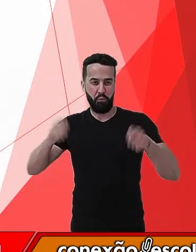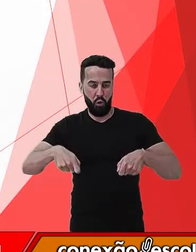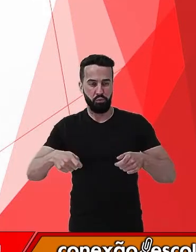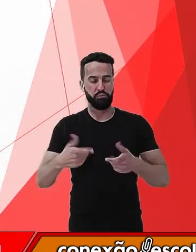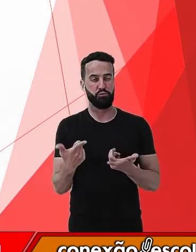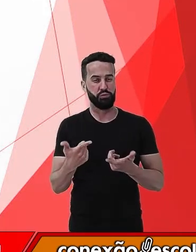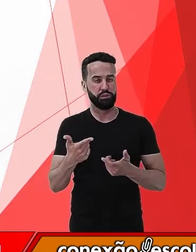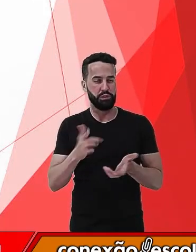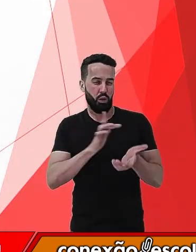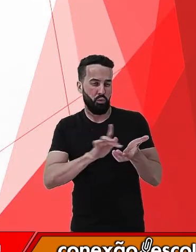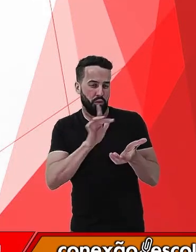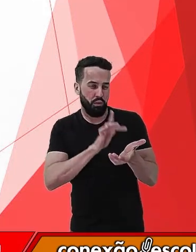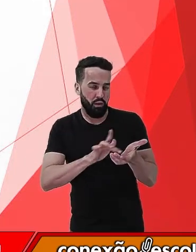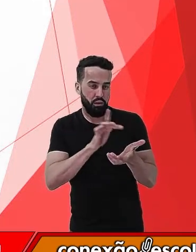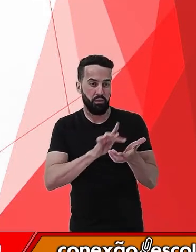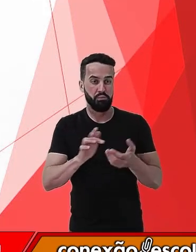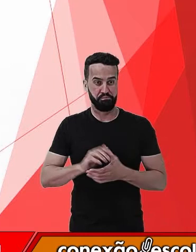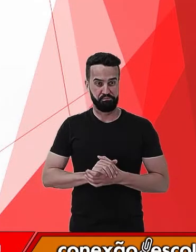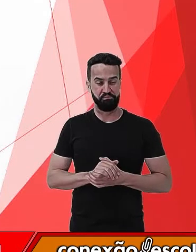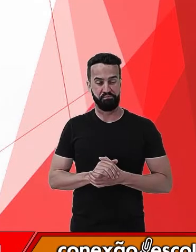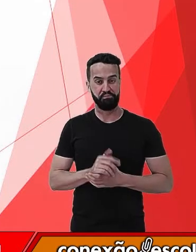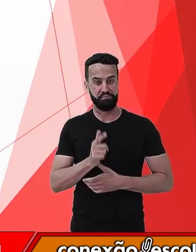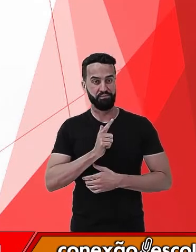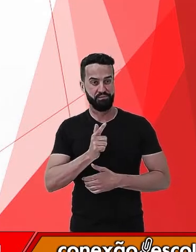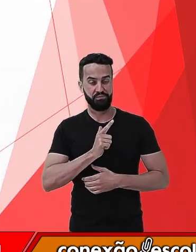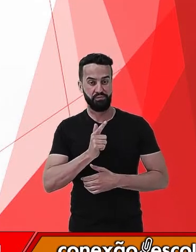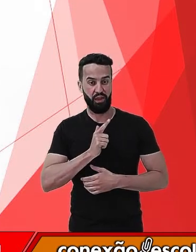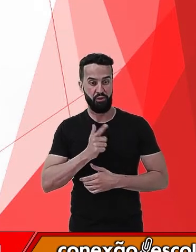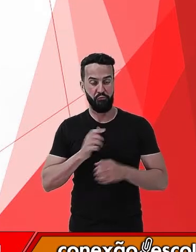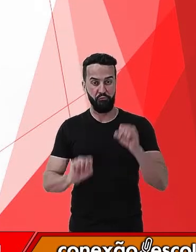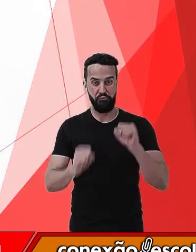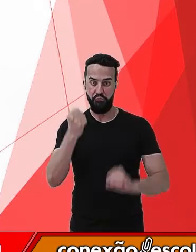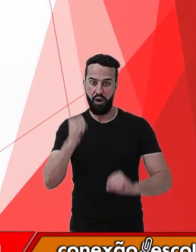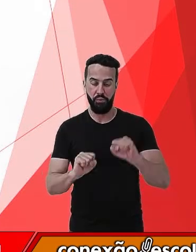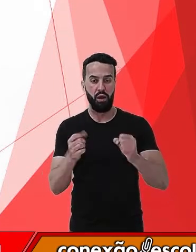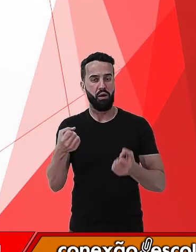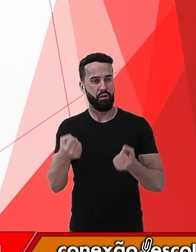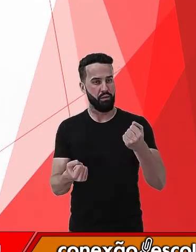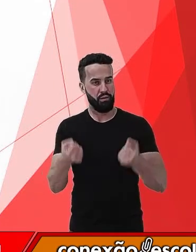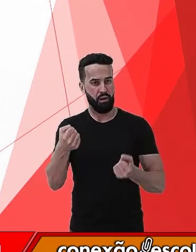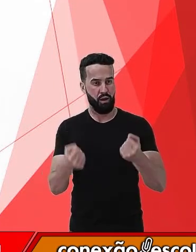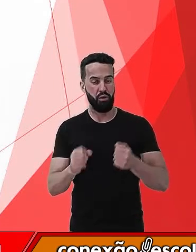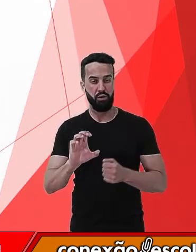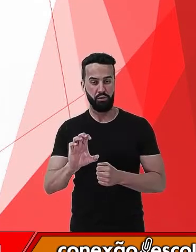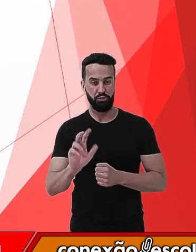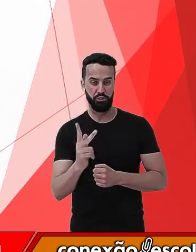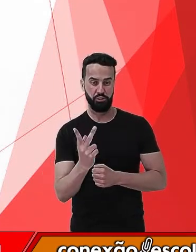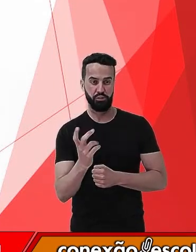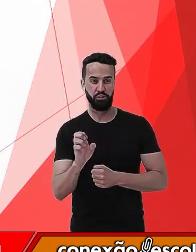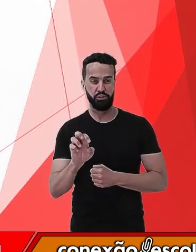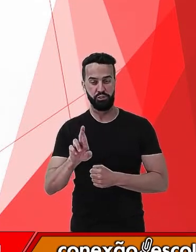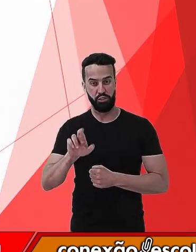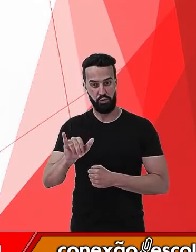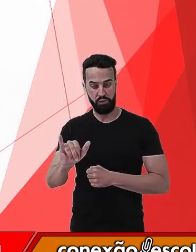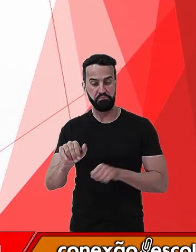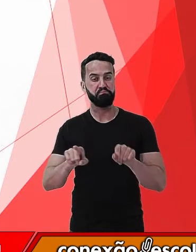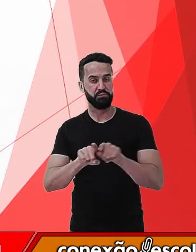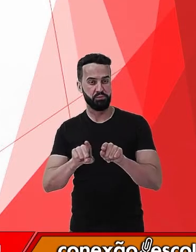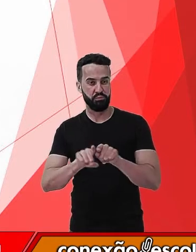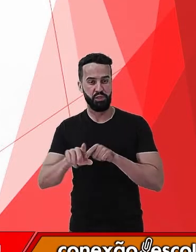rosa mais escura, onde está passando a bolinha vermelha para vocês, nós temos as áreas litorâneas, que